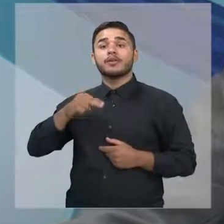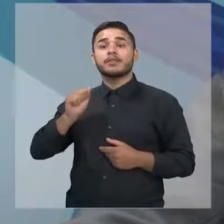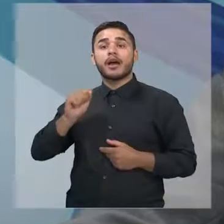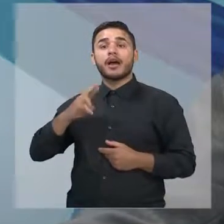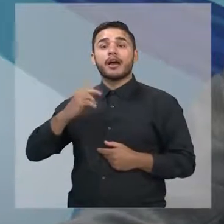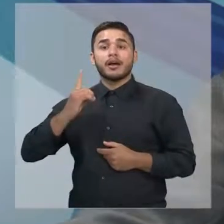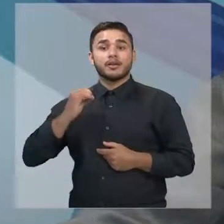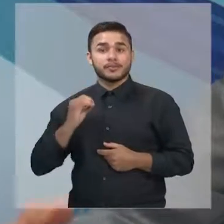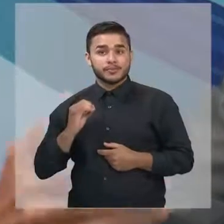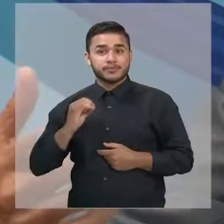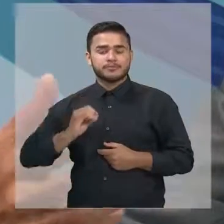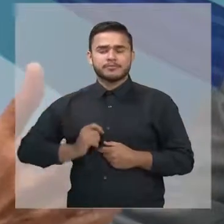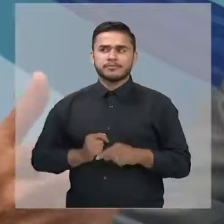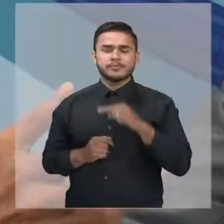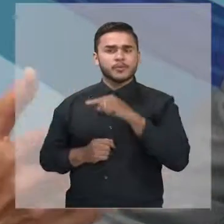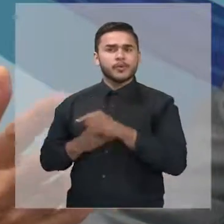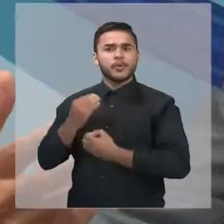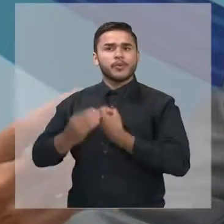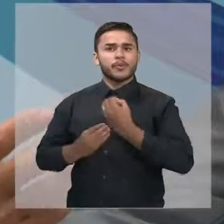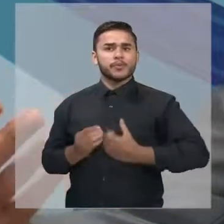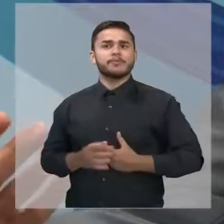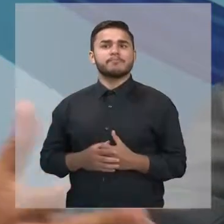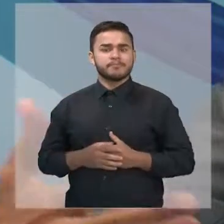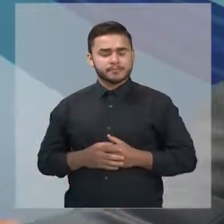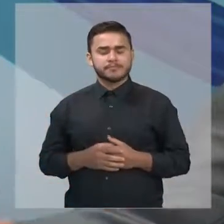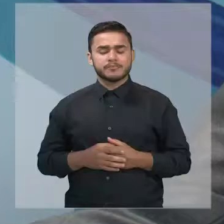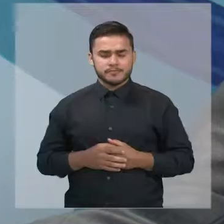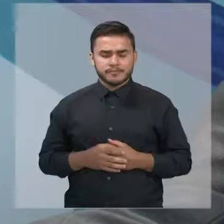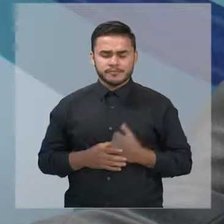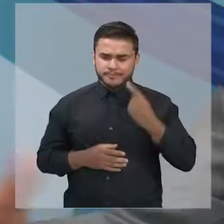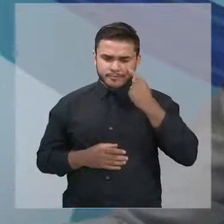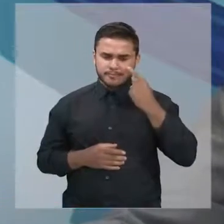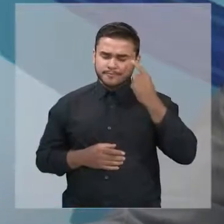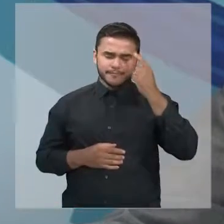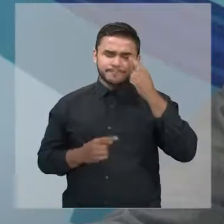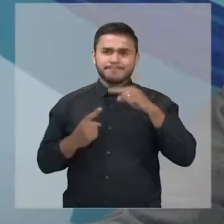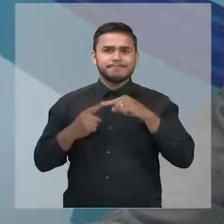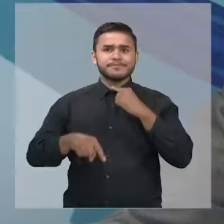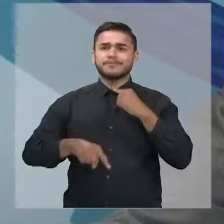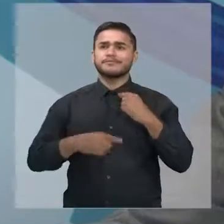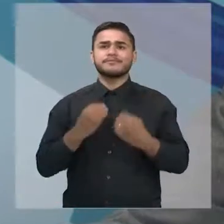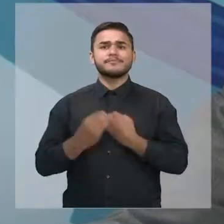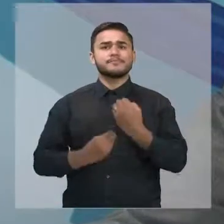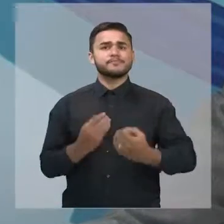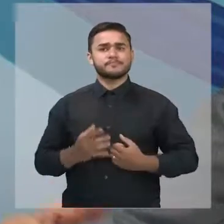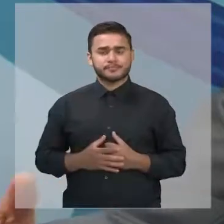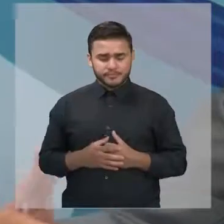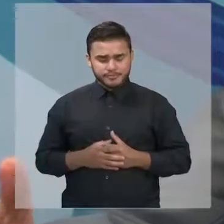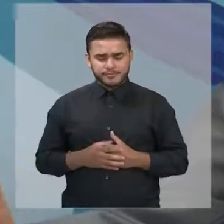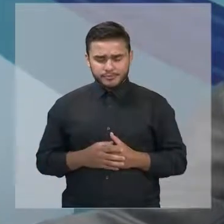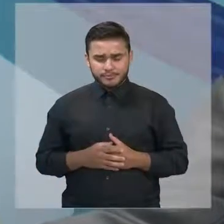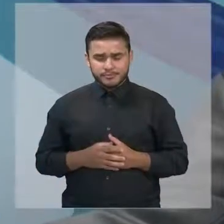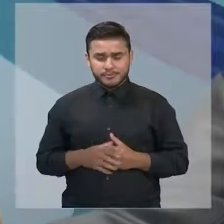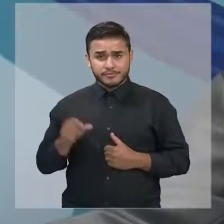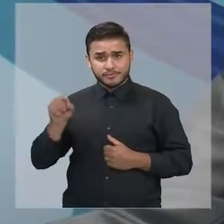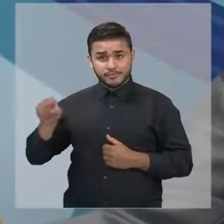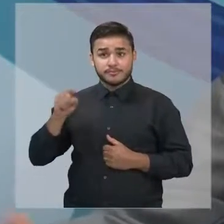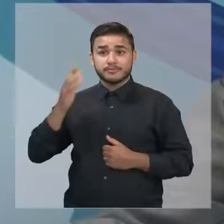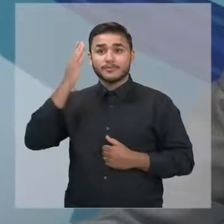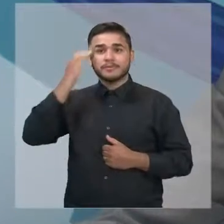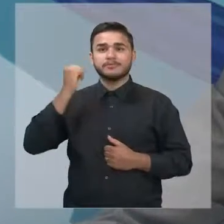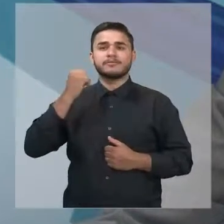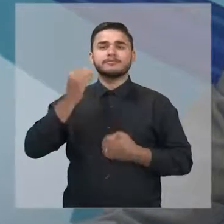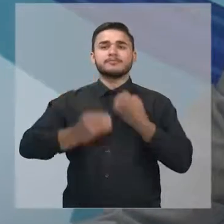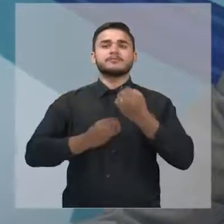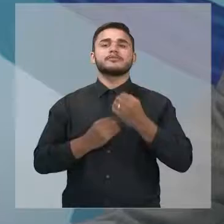pode lembrar a folclórica frase que dizem que a rainha nunca disse, de que se não tem pão, coma brioche.